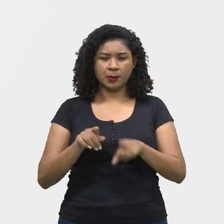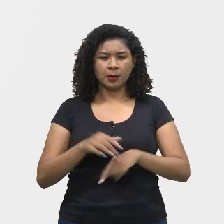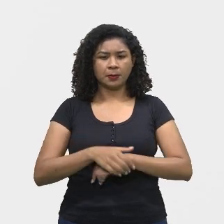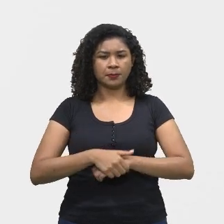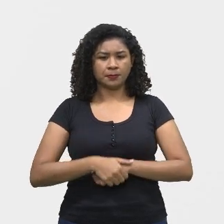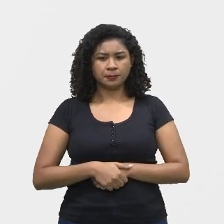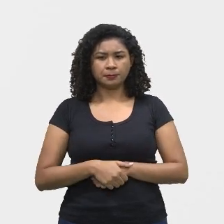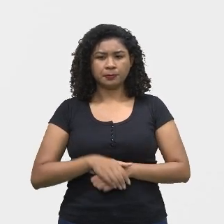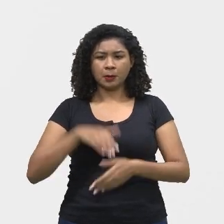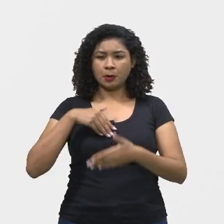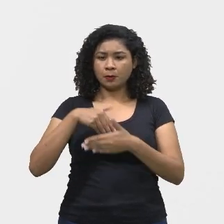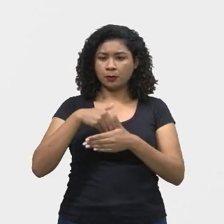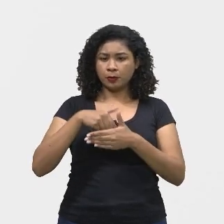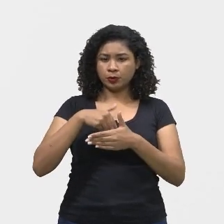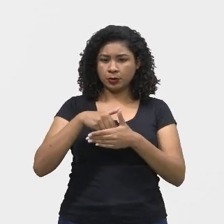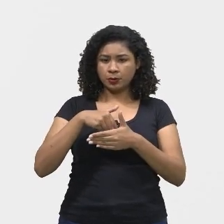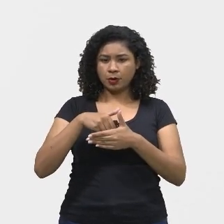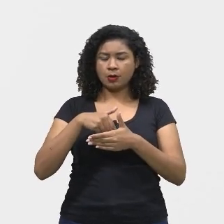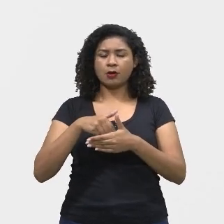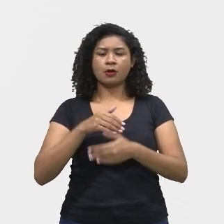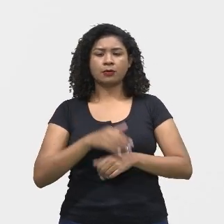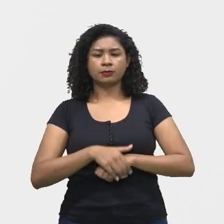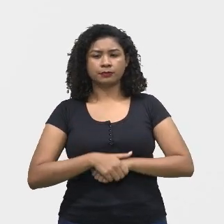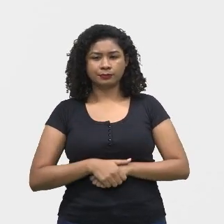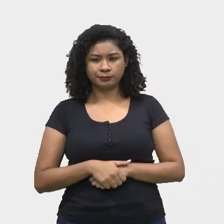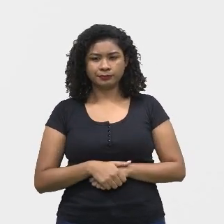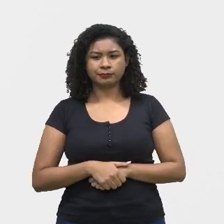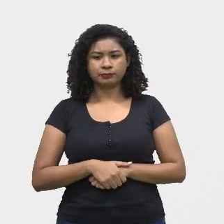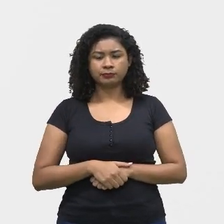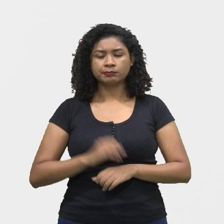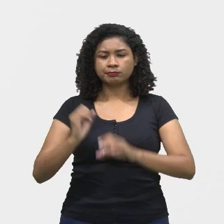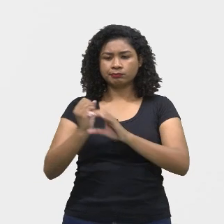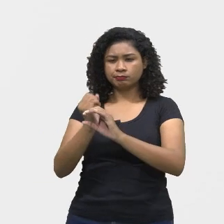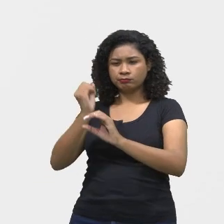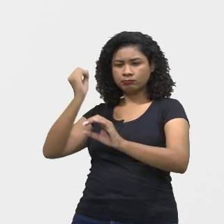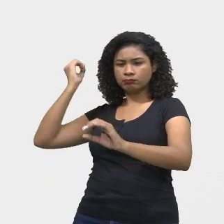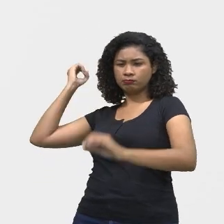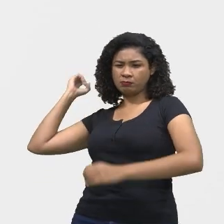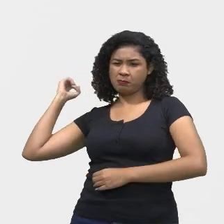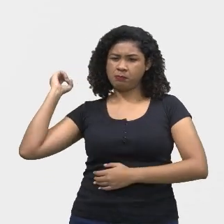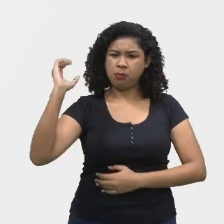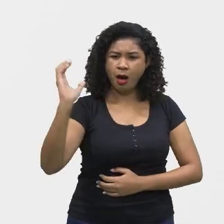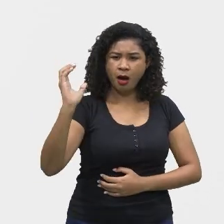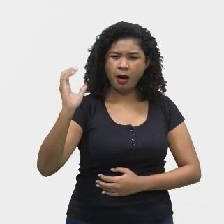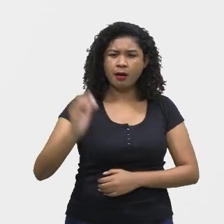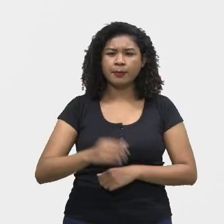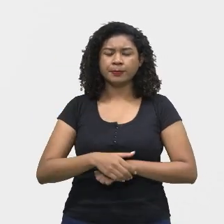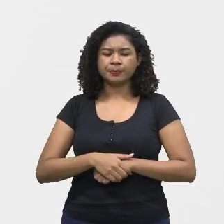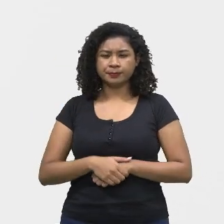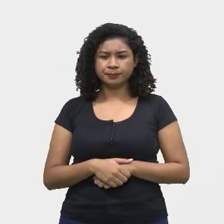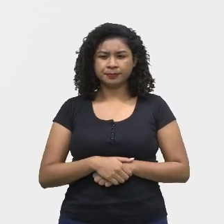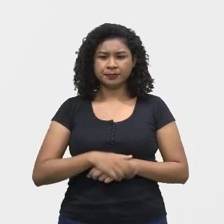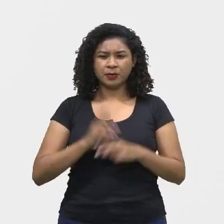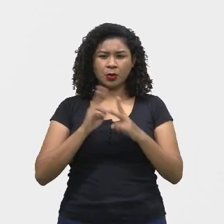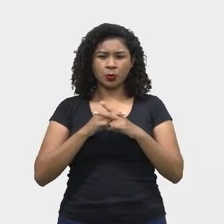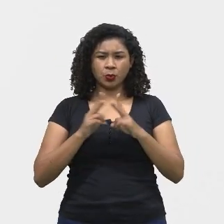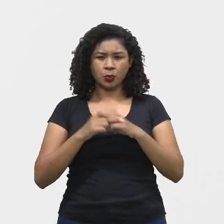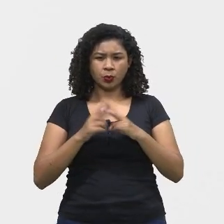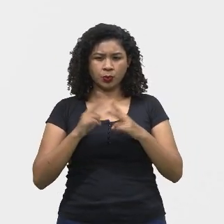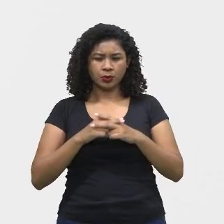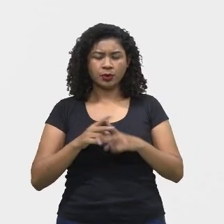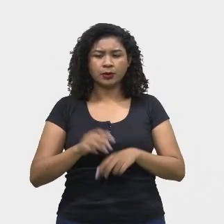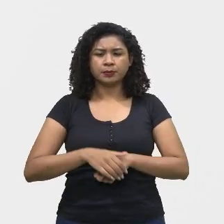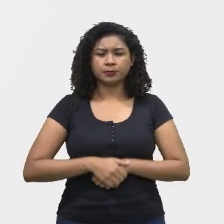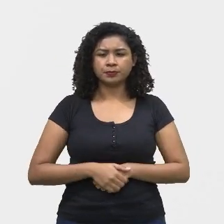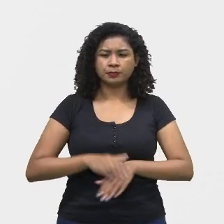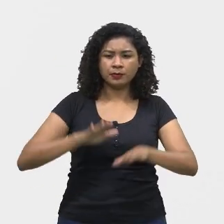cabeça, futebol, arremesso de lança, luta corporal, natação,